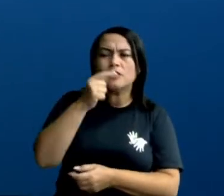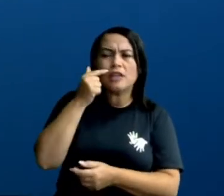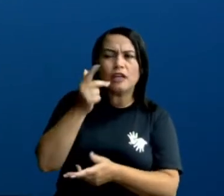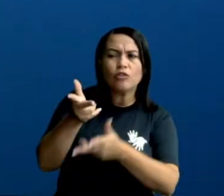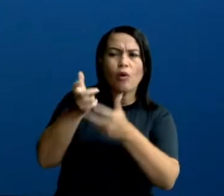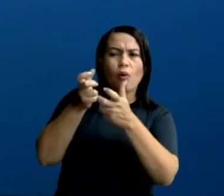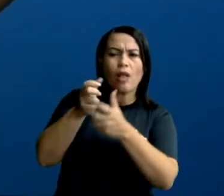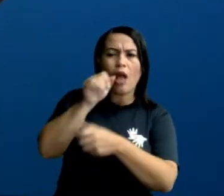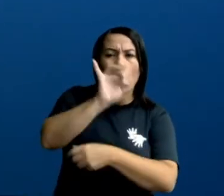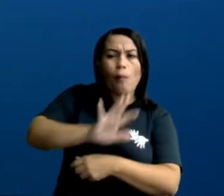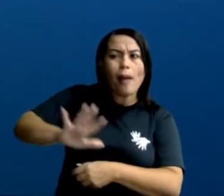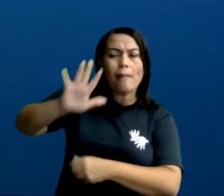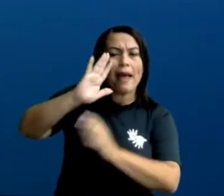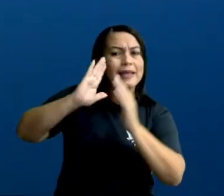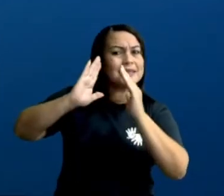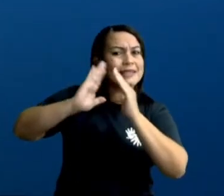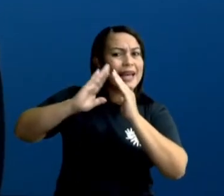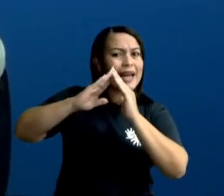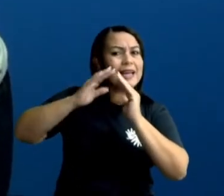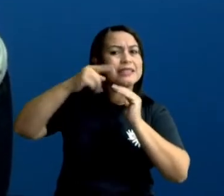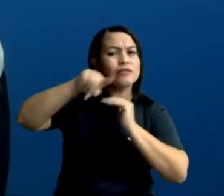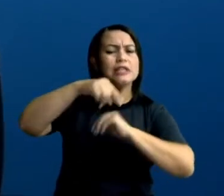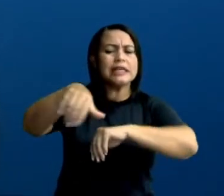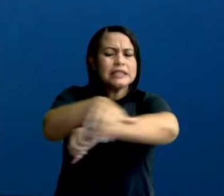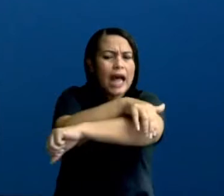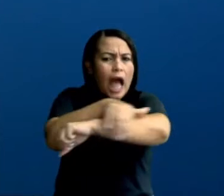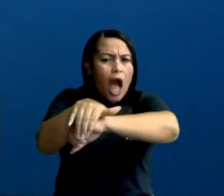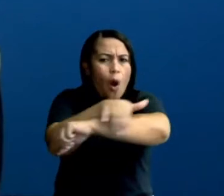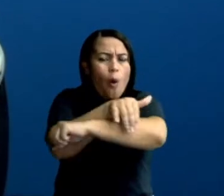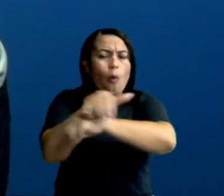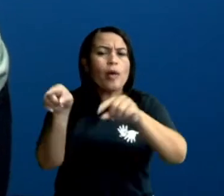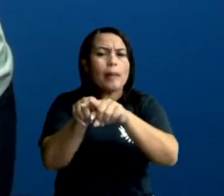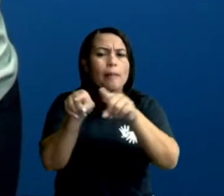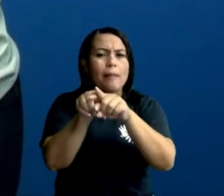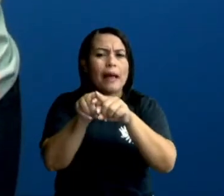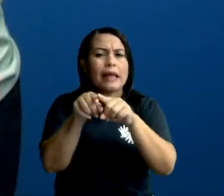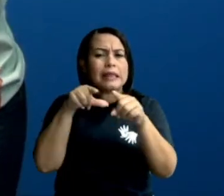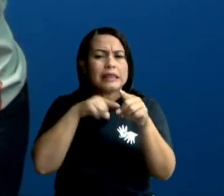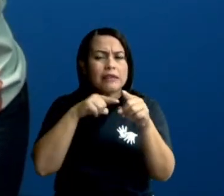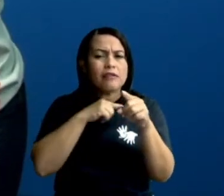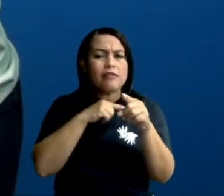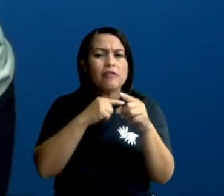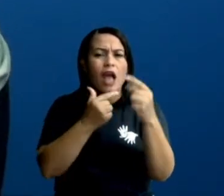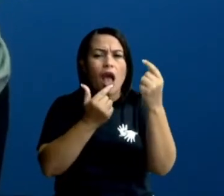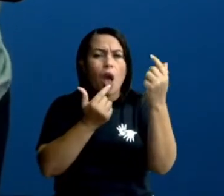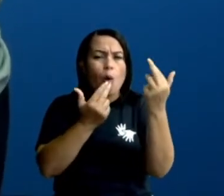objeto, aí na casinha de vocês, na rua, e tiver uma forma